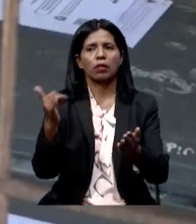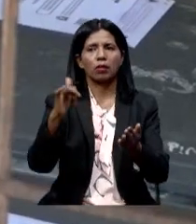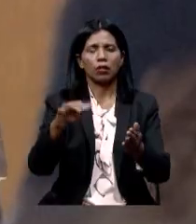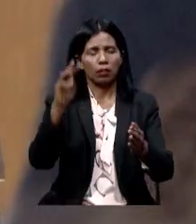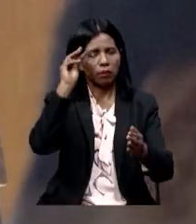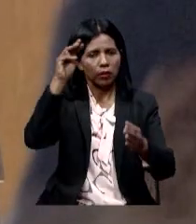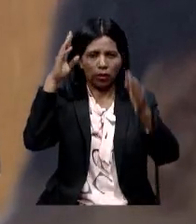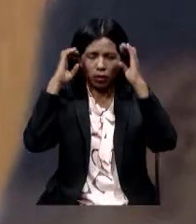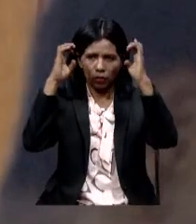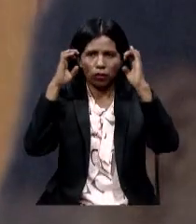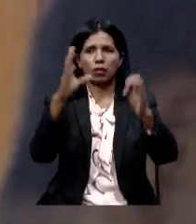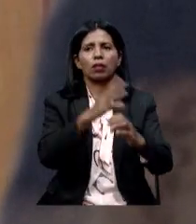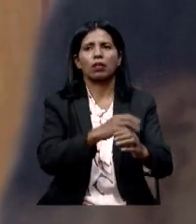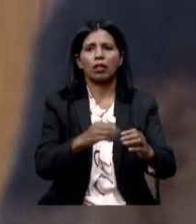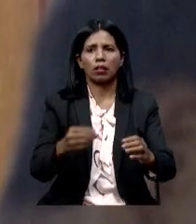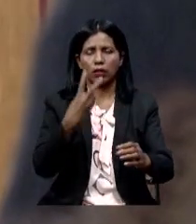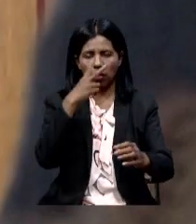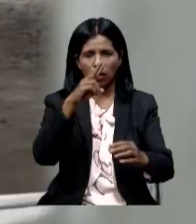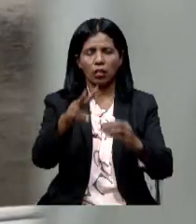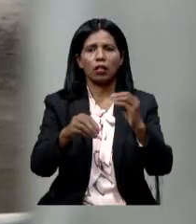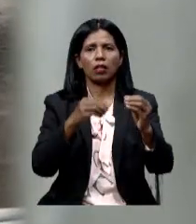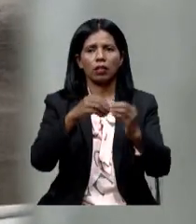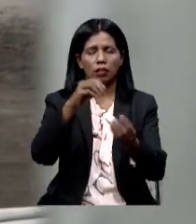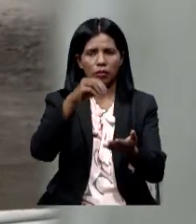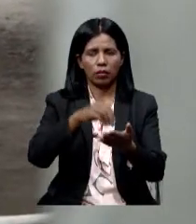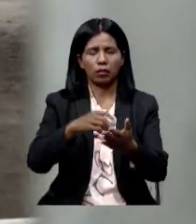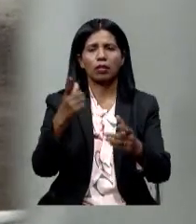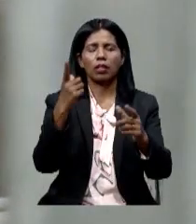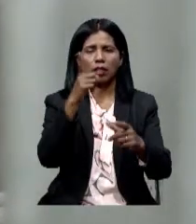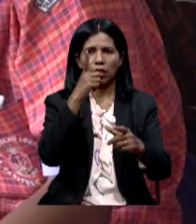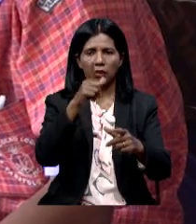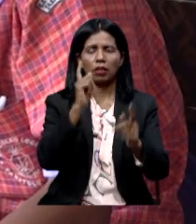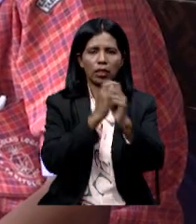Ministério da Educação que exclusivamente estão em língua tetum.